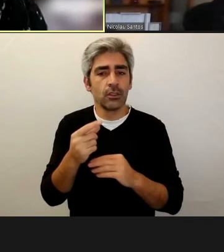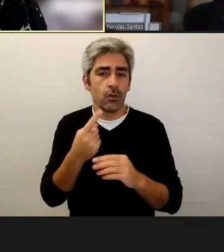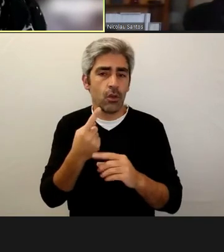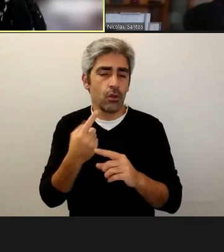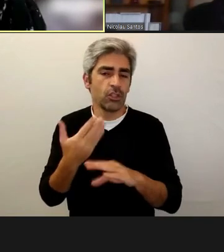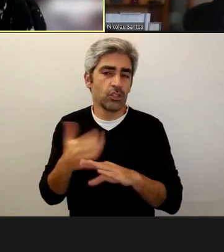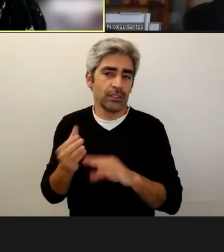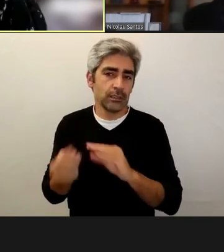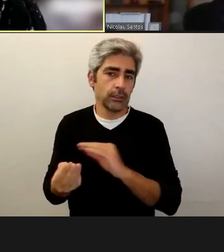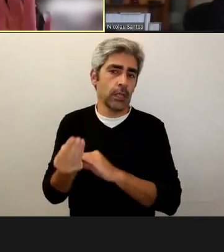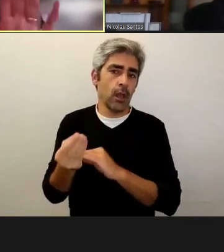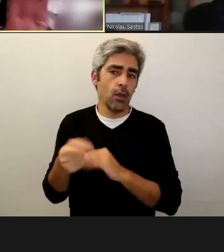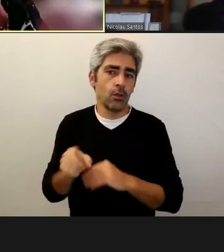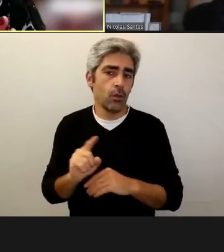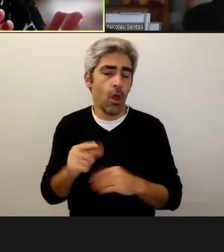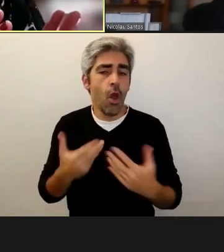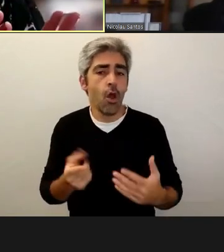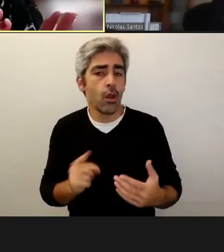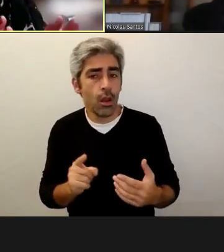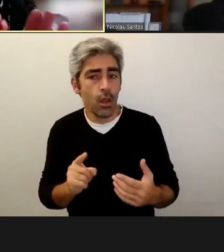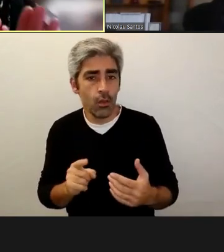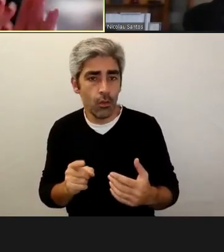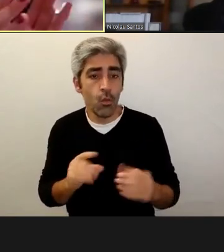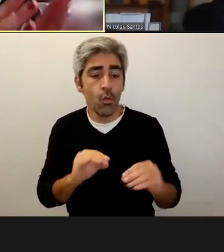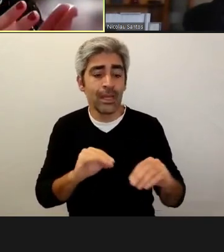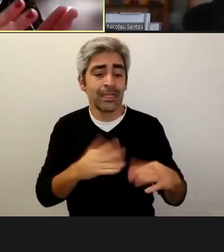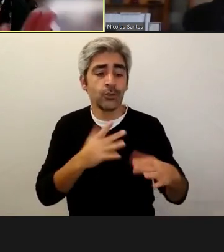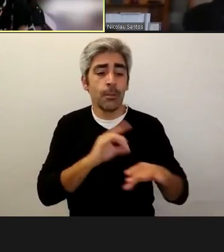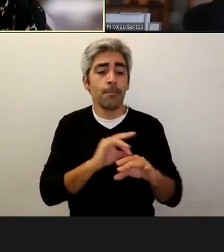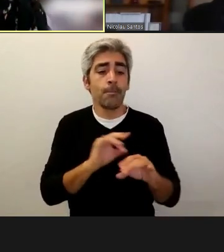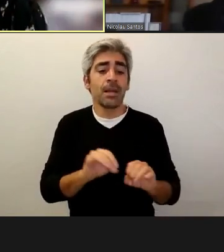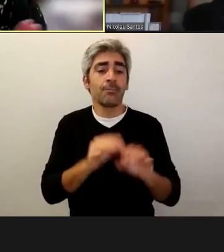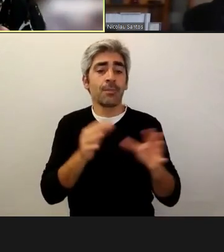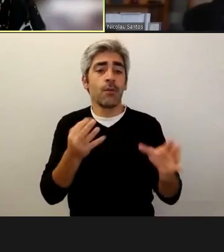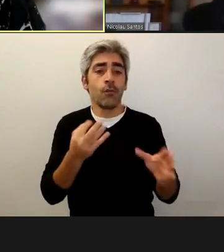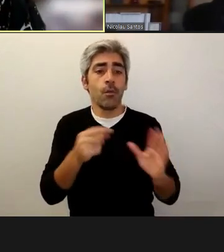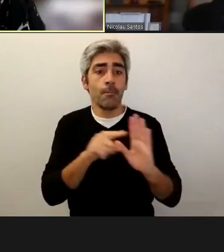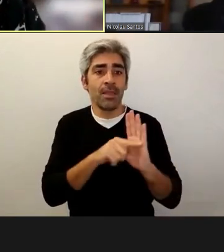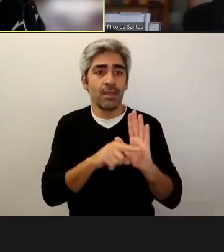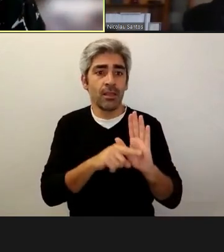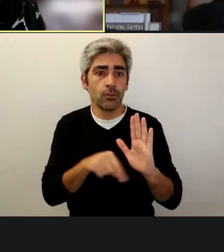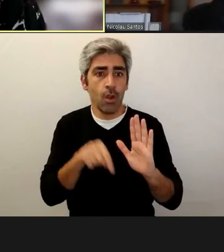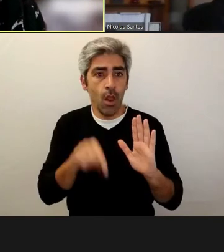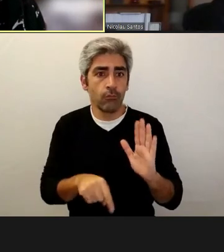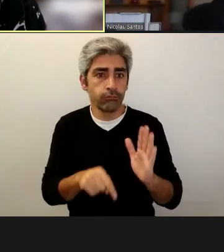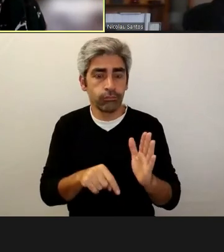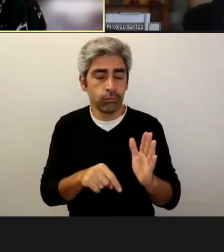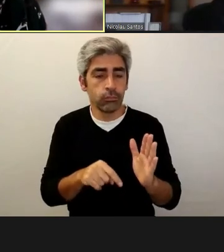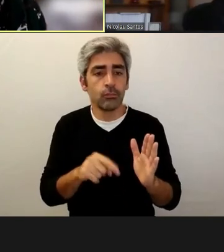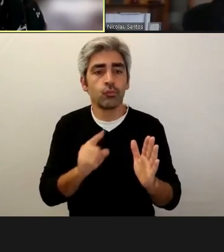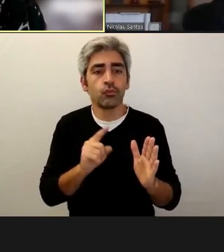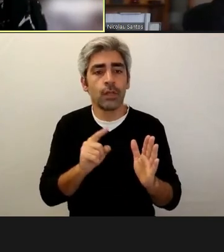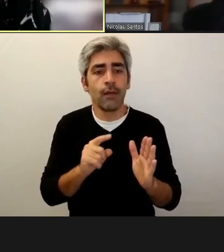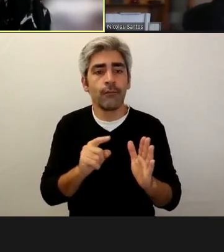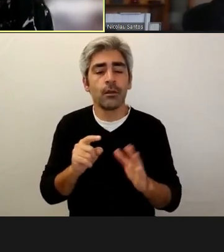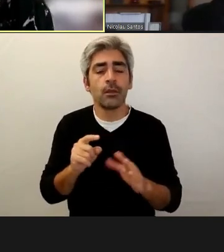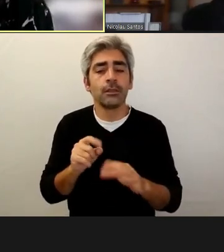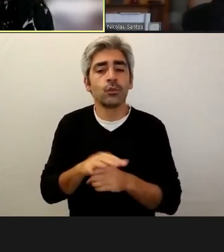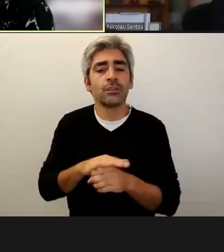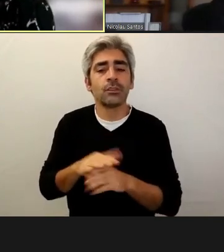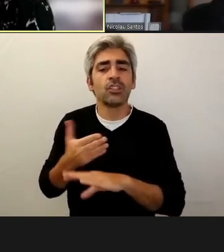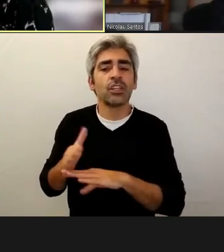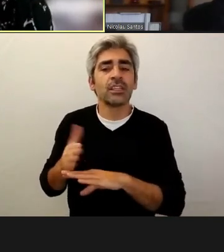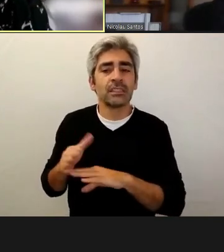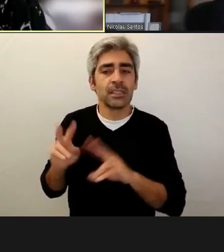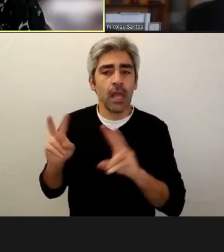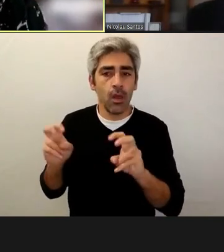exemplo, atualmente não estamos, e no início da pandemia, logo no início, houve medidas que foram decretadas sem estar decretado o estado de exceção, mas depois foi